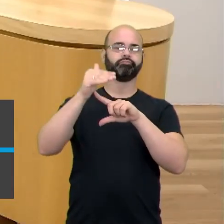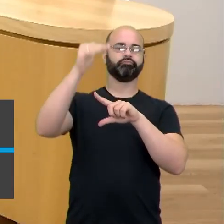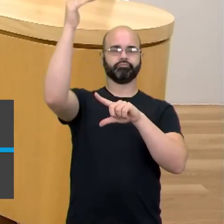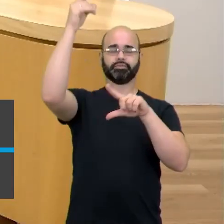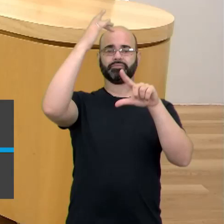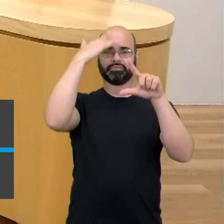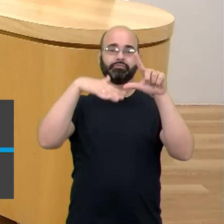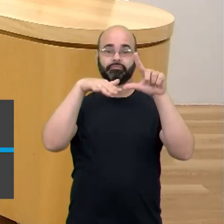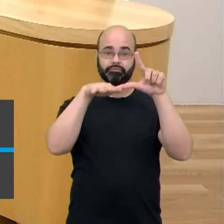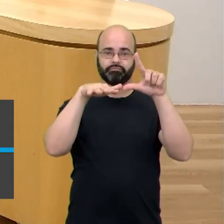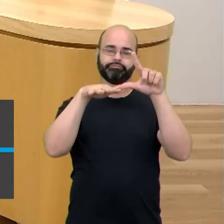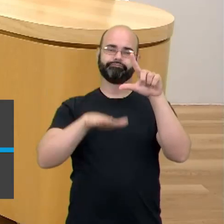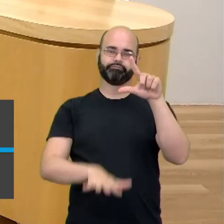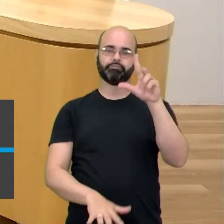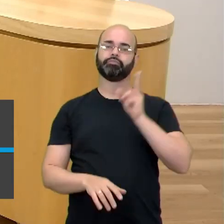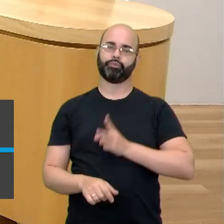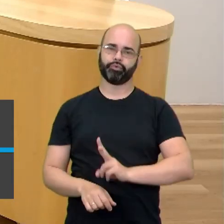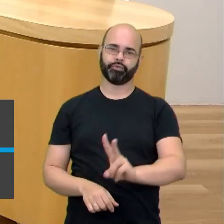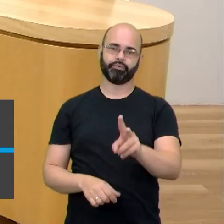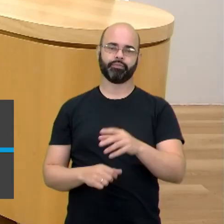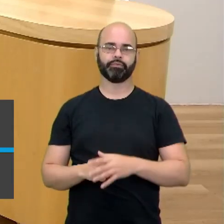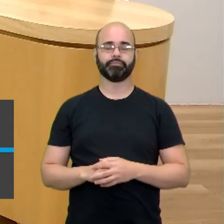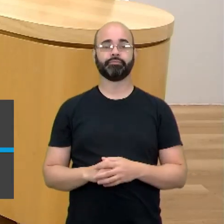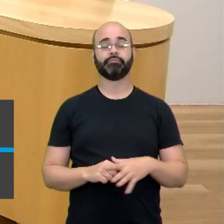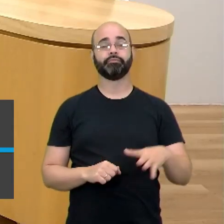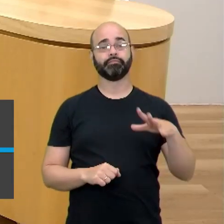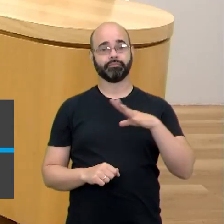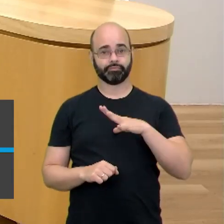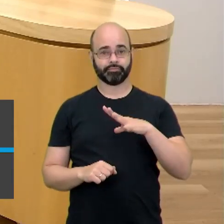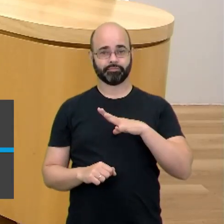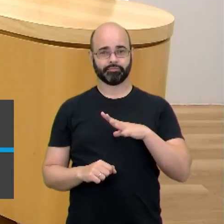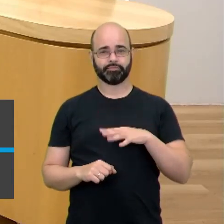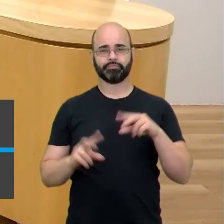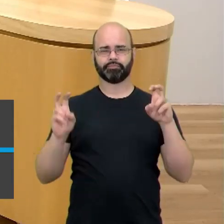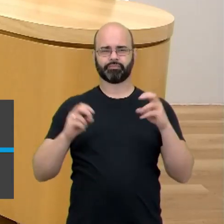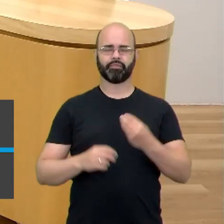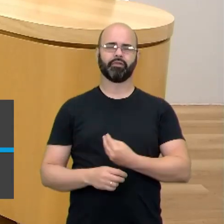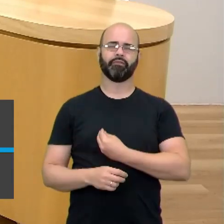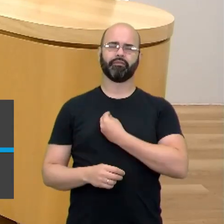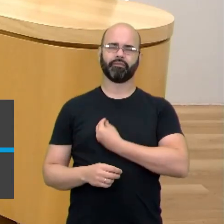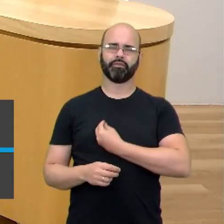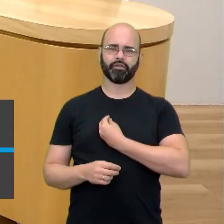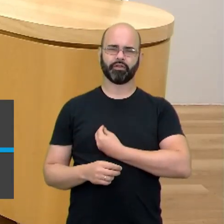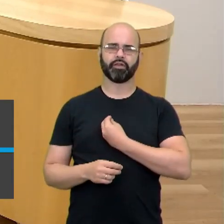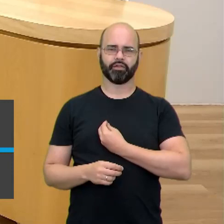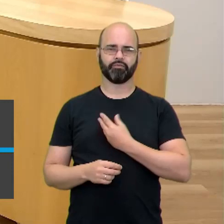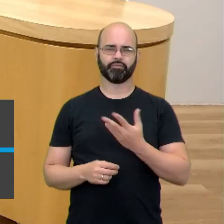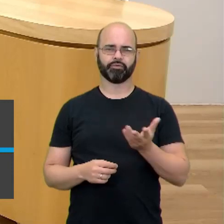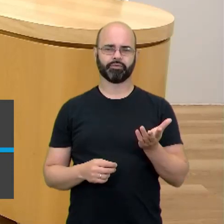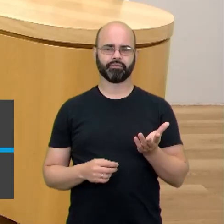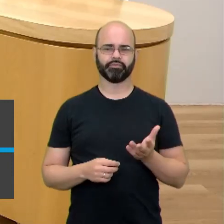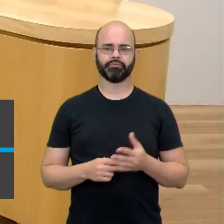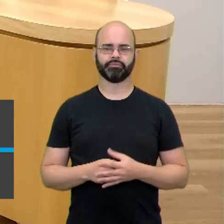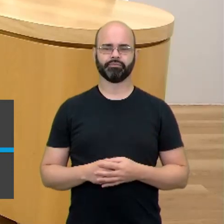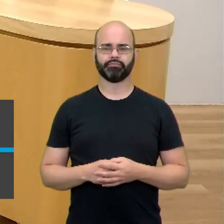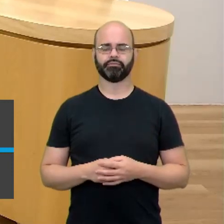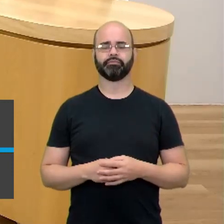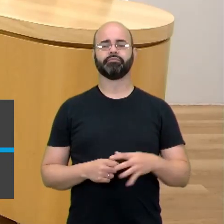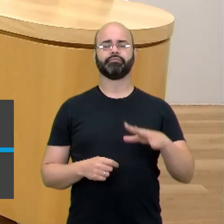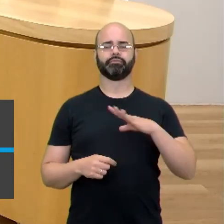A cidade, Fabi, ela é um corpo vivo. Estou errado em dizer isso? Não, cidade está